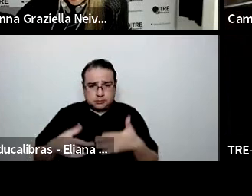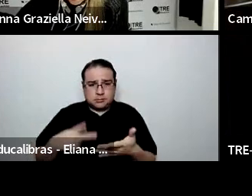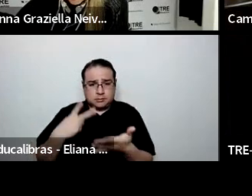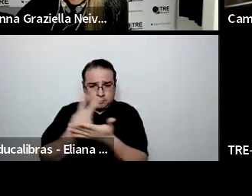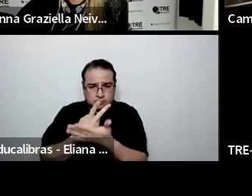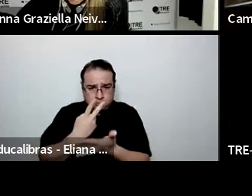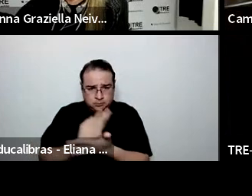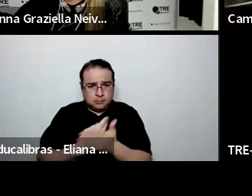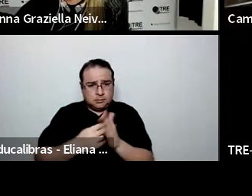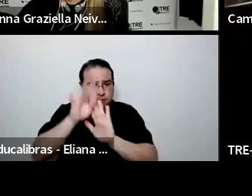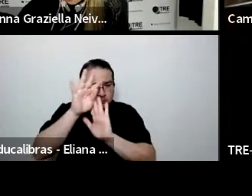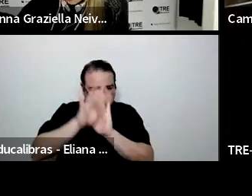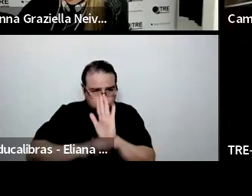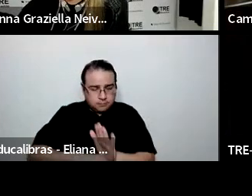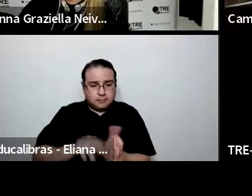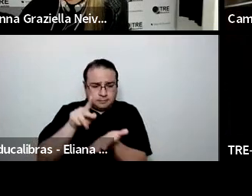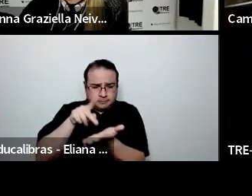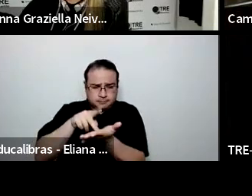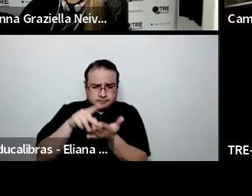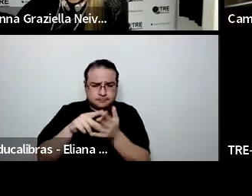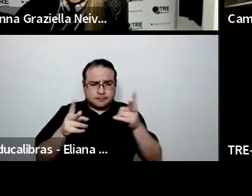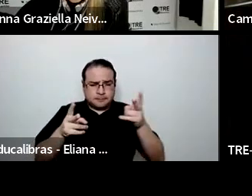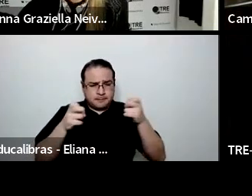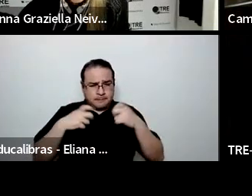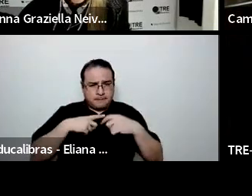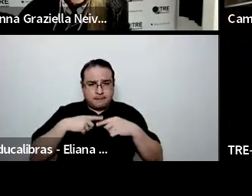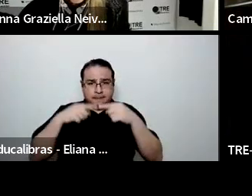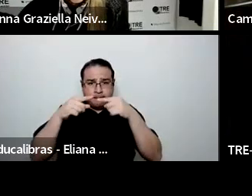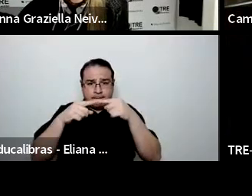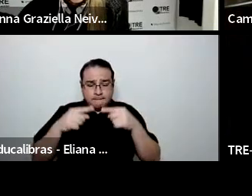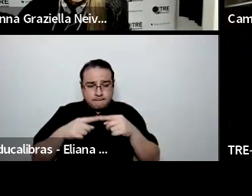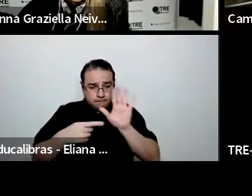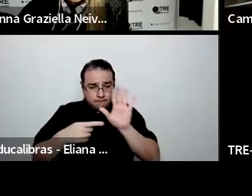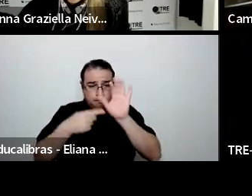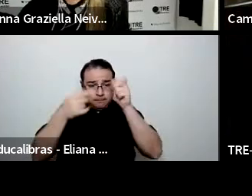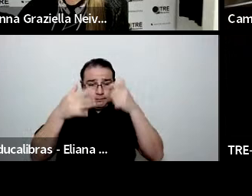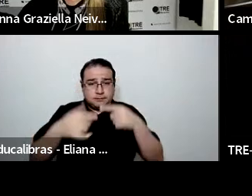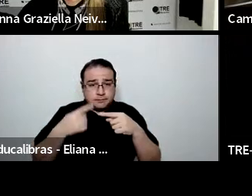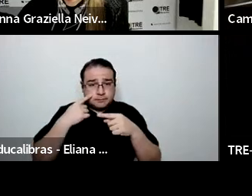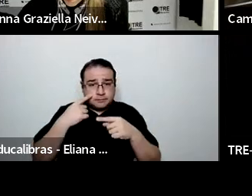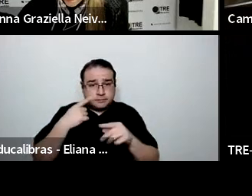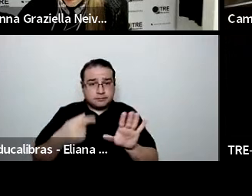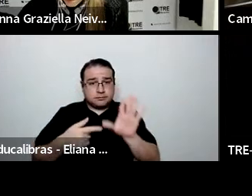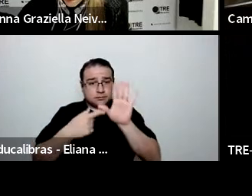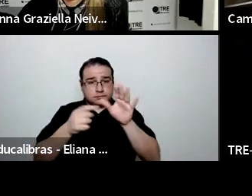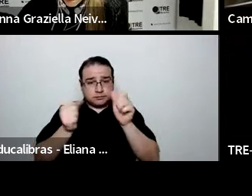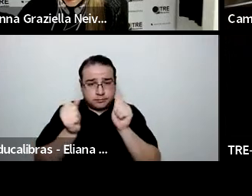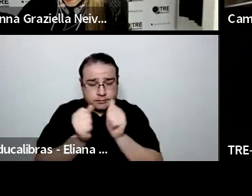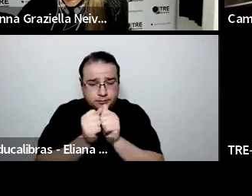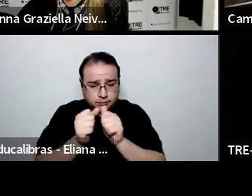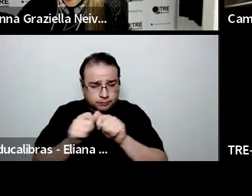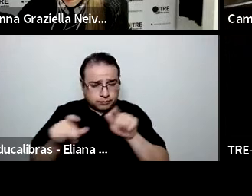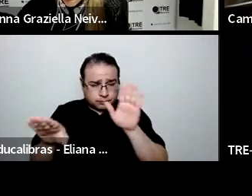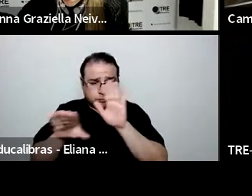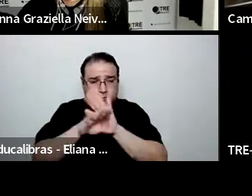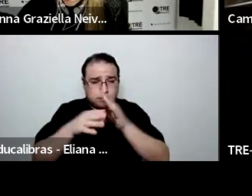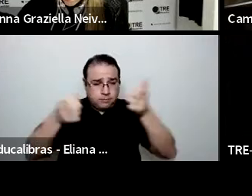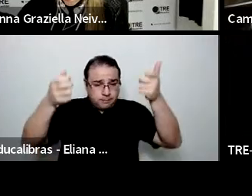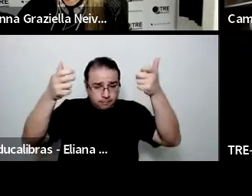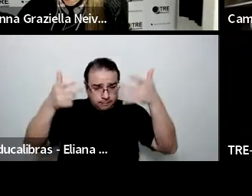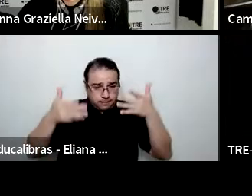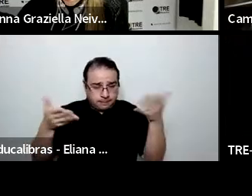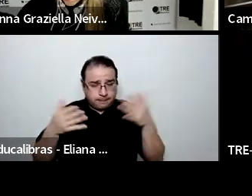um erro material e erro de fato no parecer Isso foi o que nos motivou a vier até aqui na semana